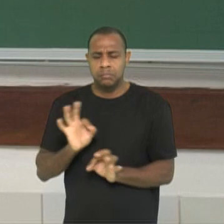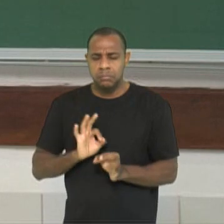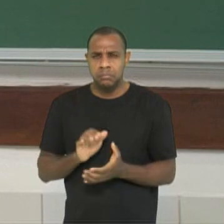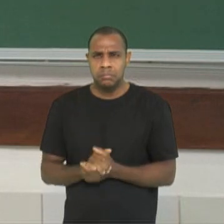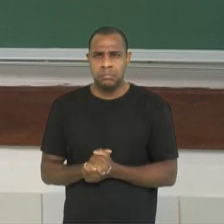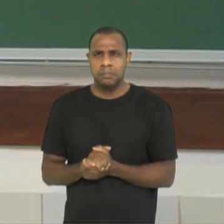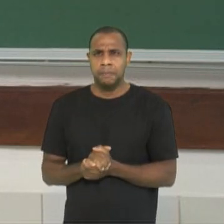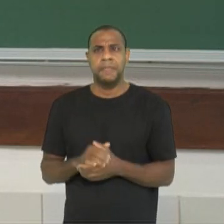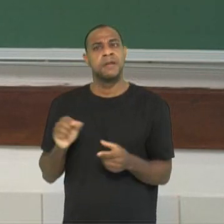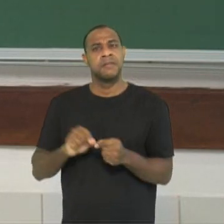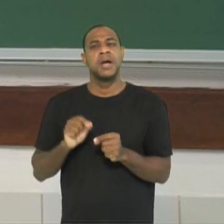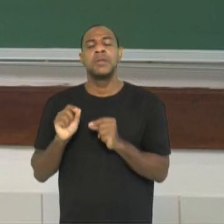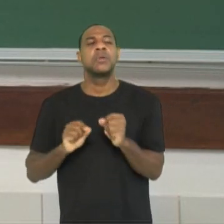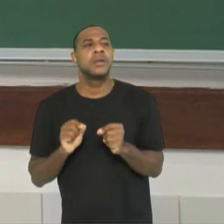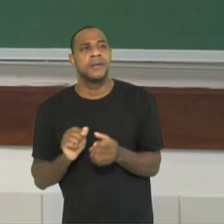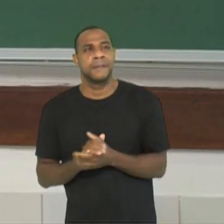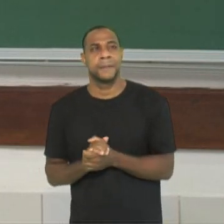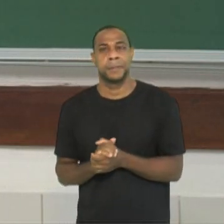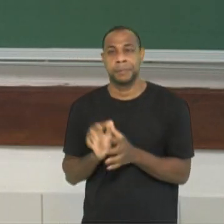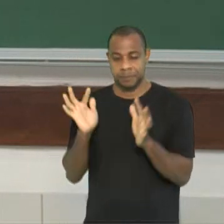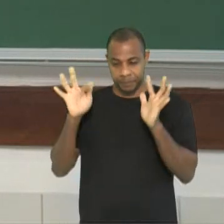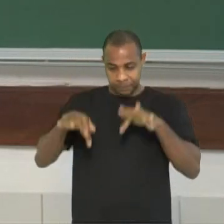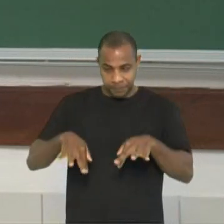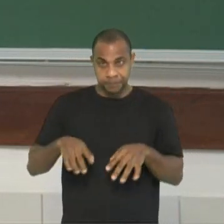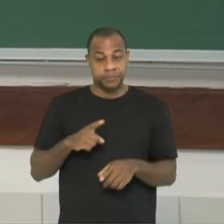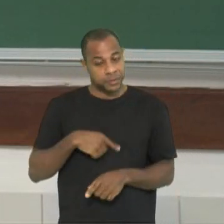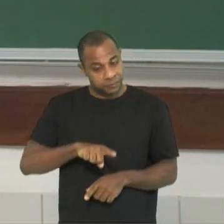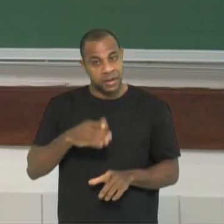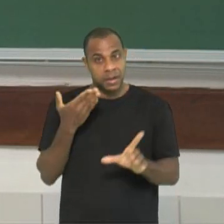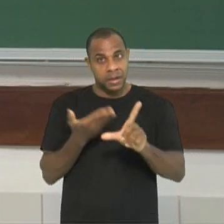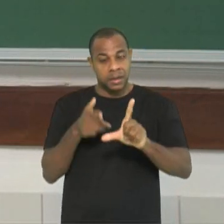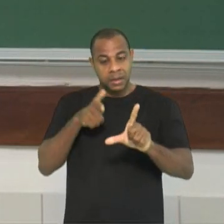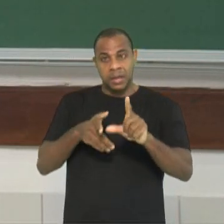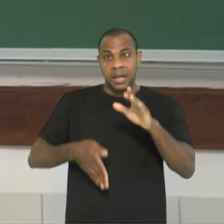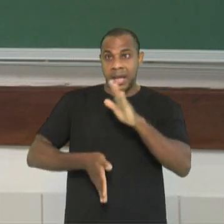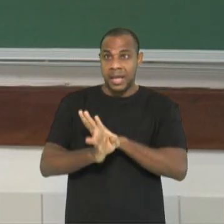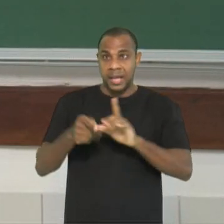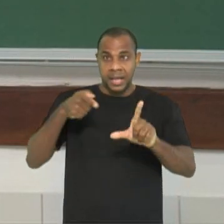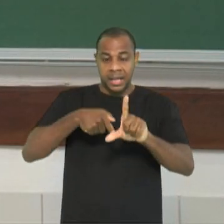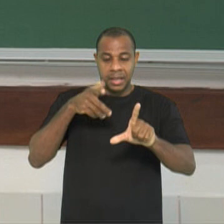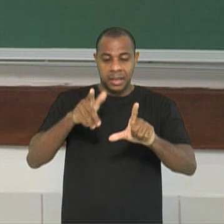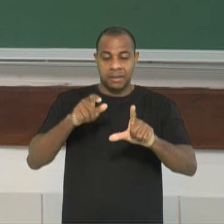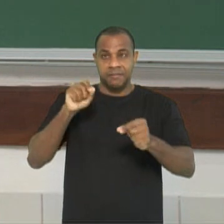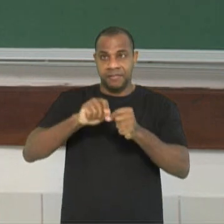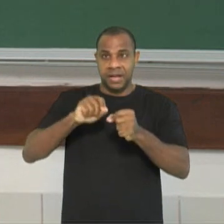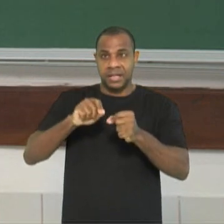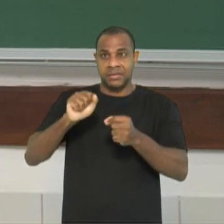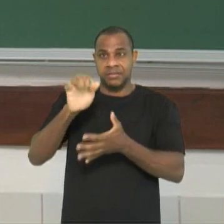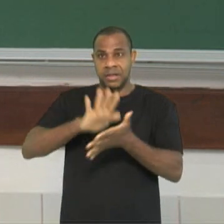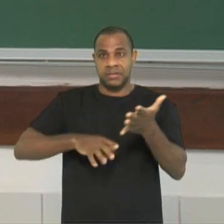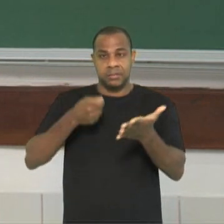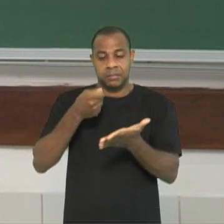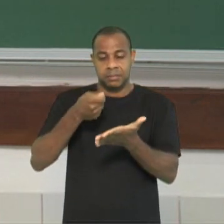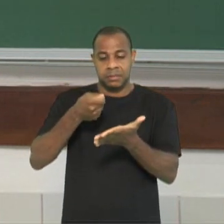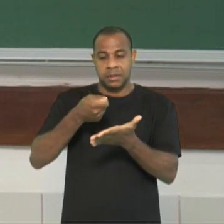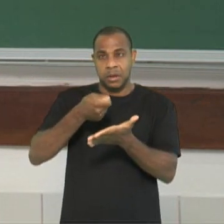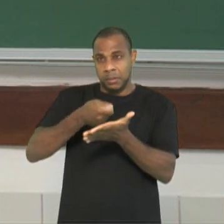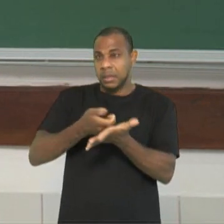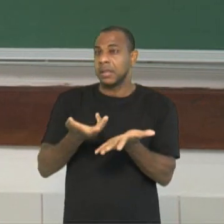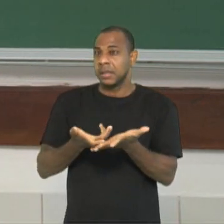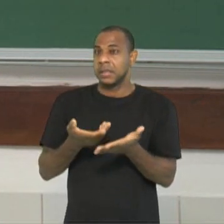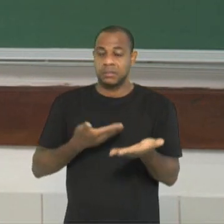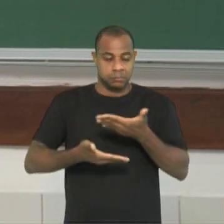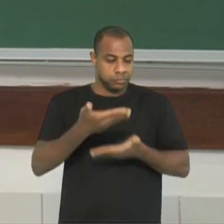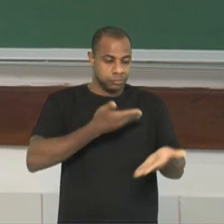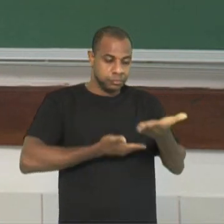Então faça o seguinte, ao término dessa aula, vá lá, realize a atividade obrigatória, interaja com o seu professor pelo mural e